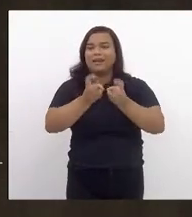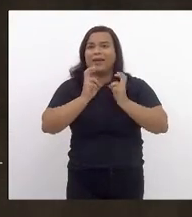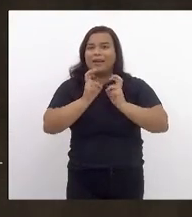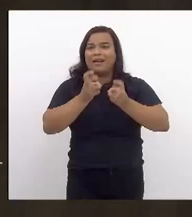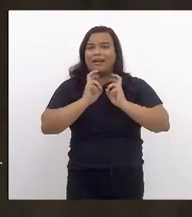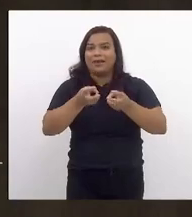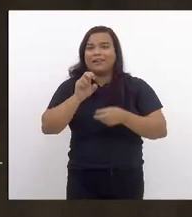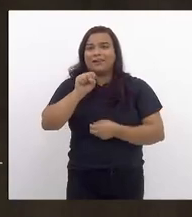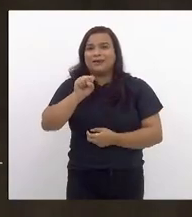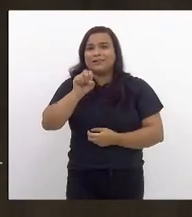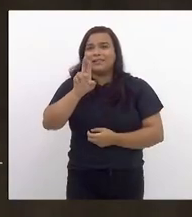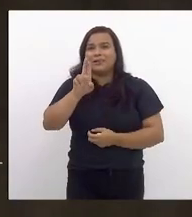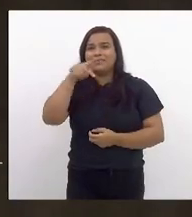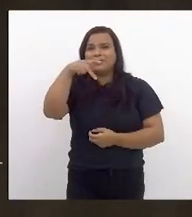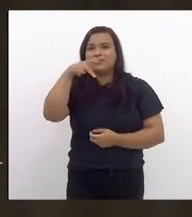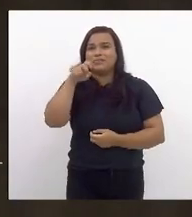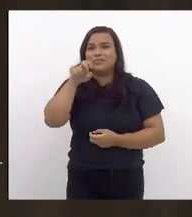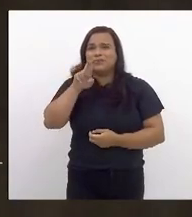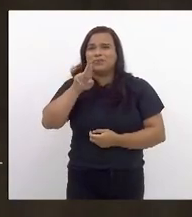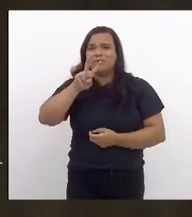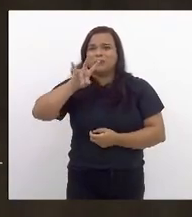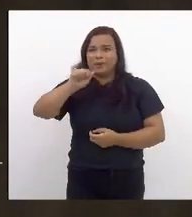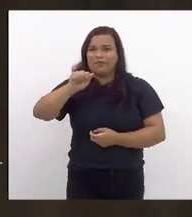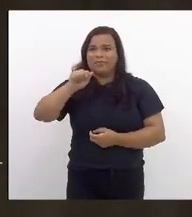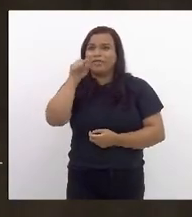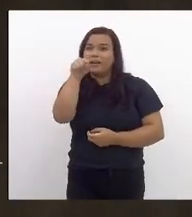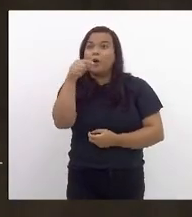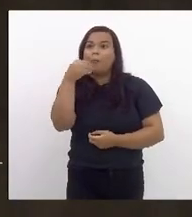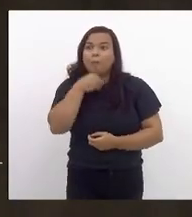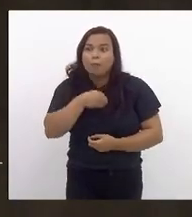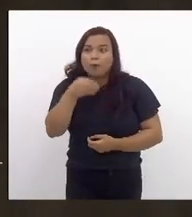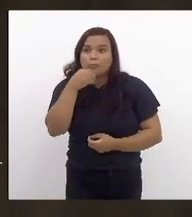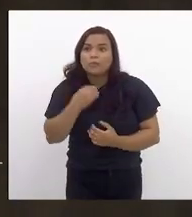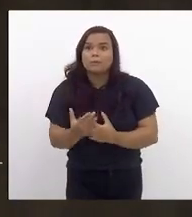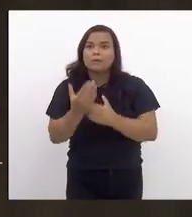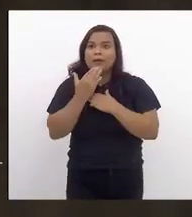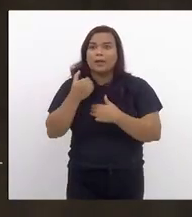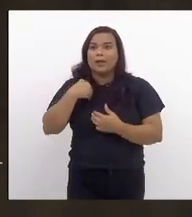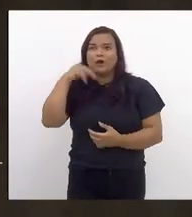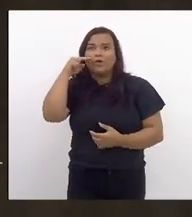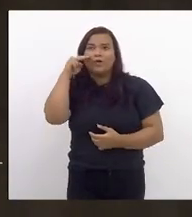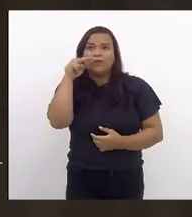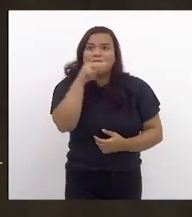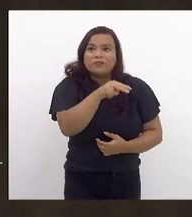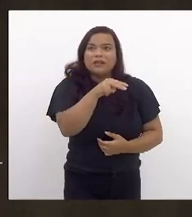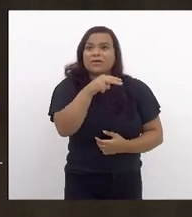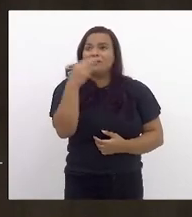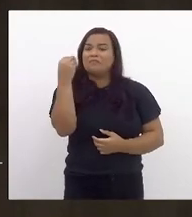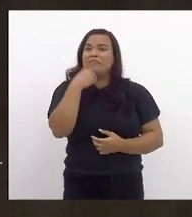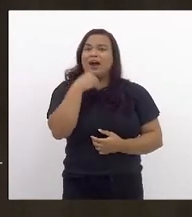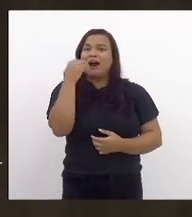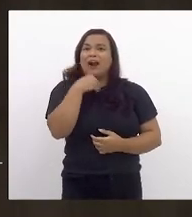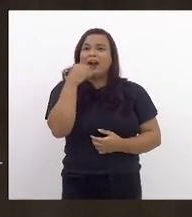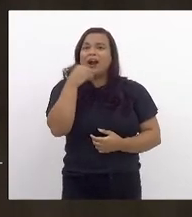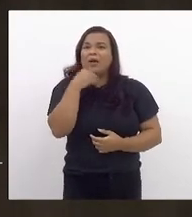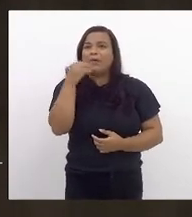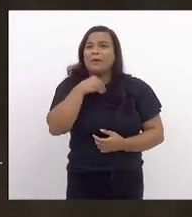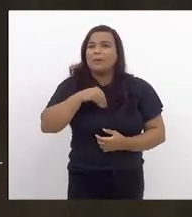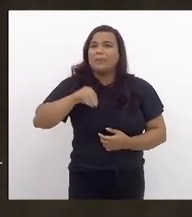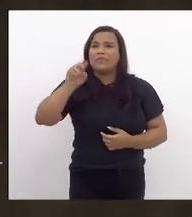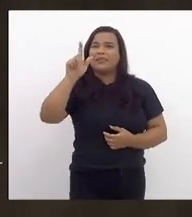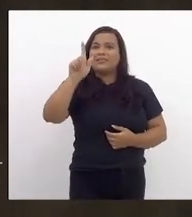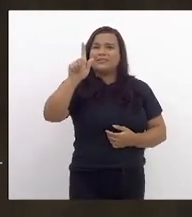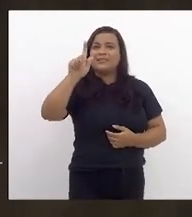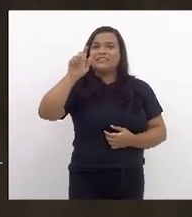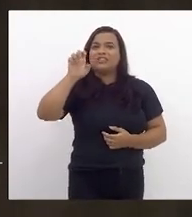nessa oportunidade eu pude constatar a fragilidade da Getransp, ao meu ver,